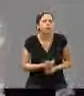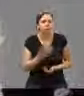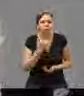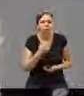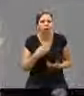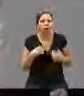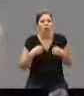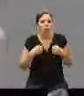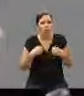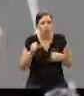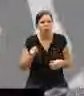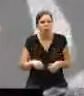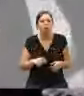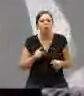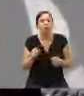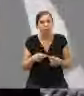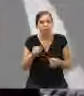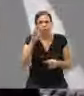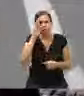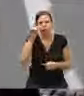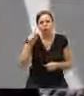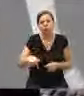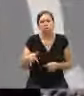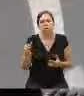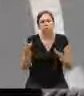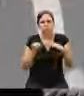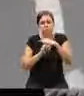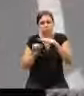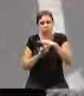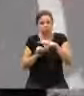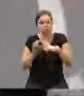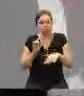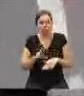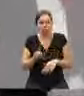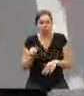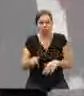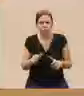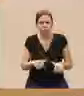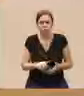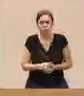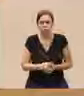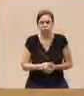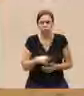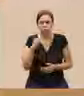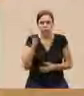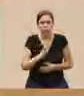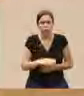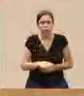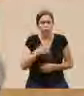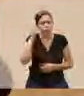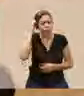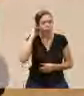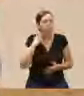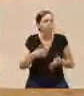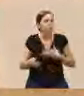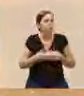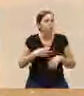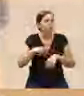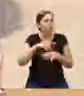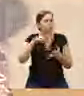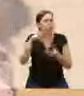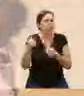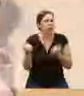água, roupa, mas o objetivo principal da fraternidade é não só aqui no Brasil ou em qualquer outro país do mundo